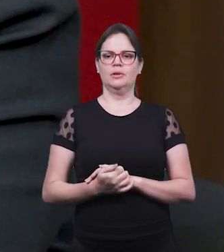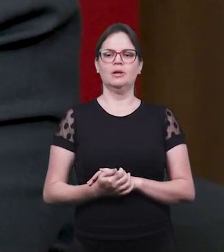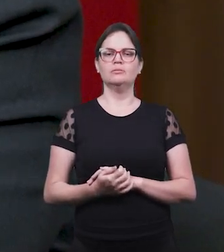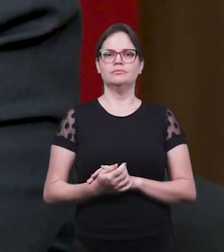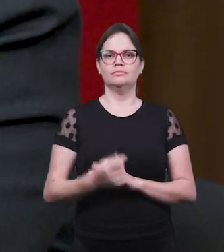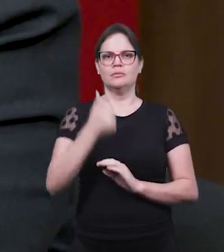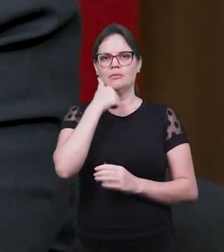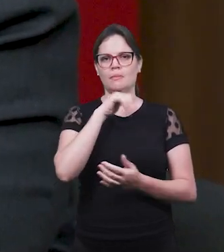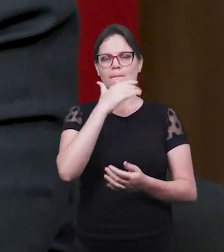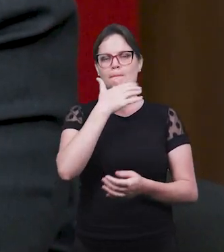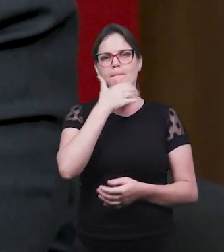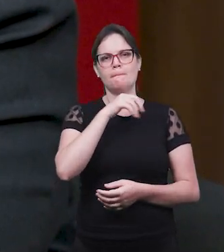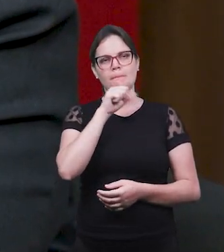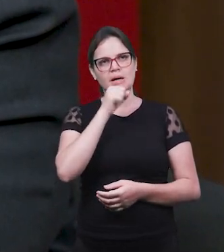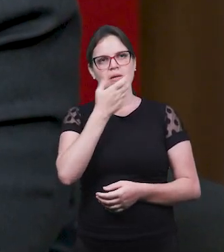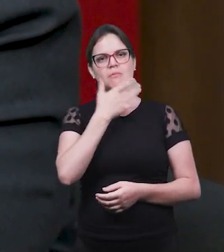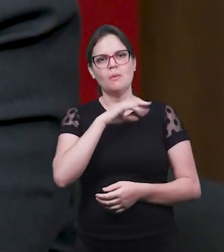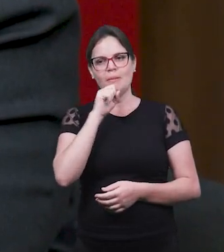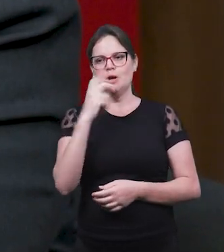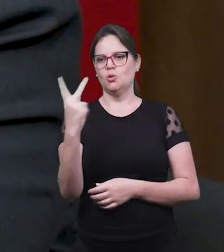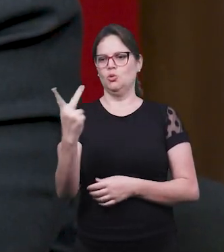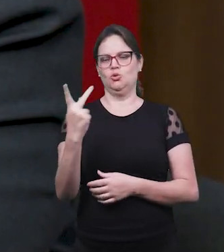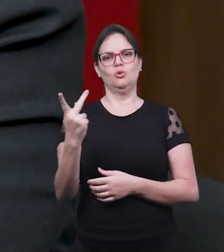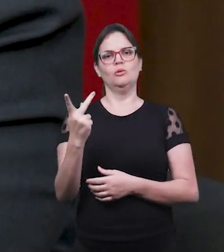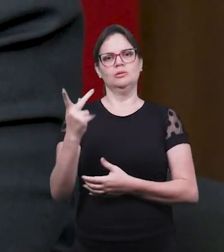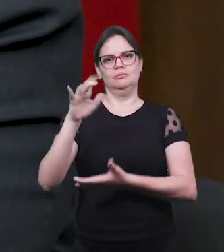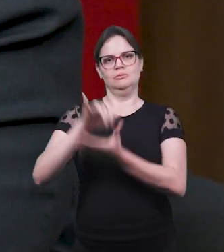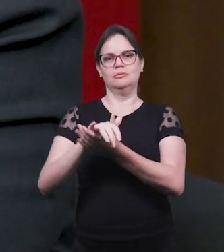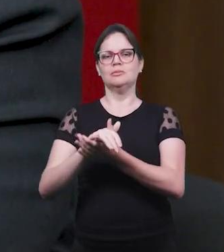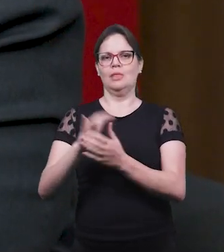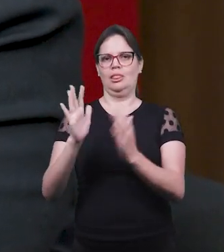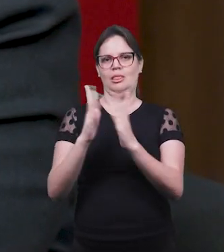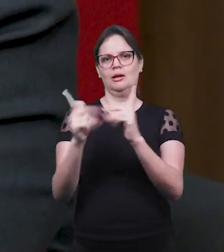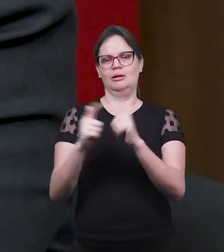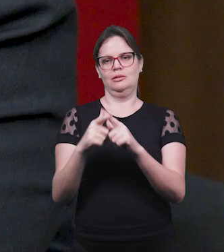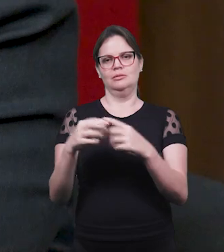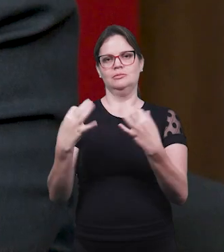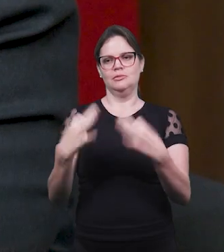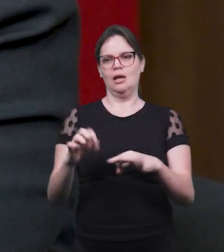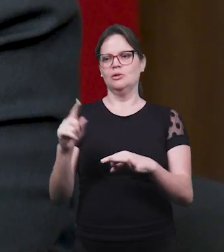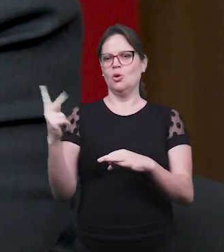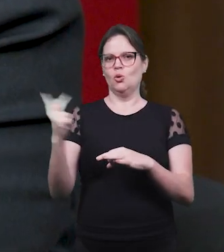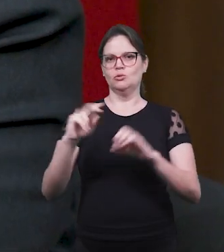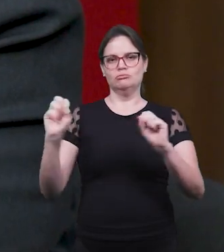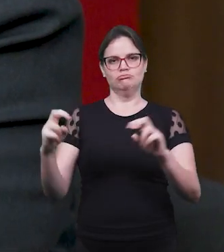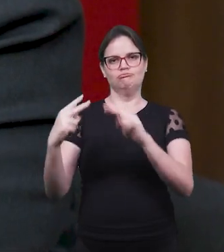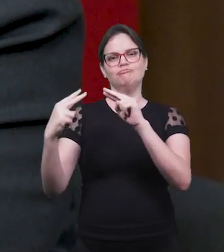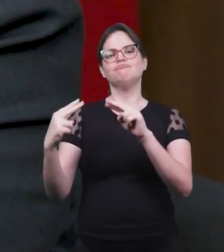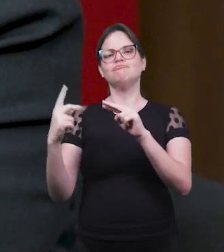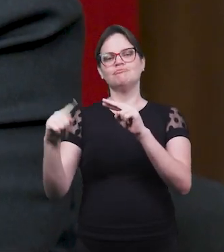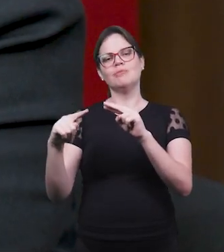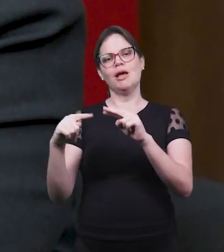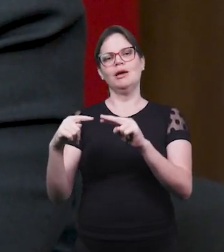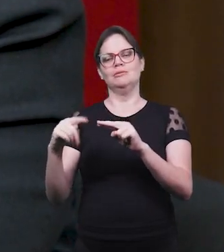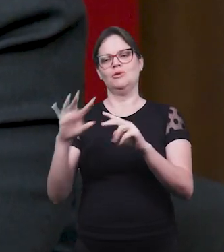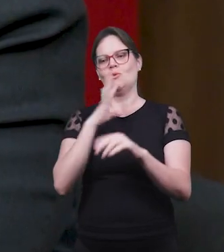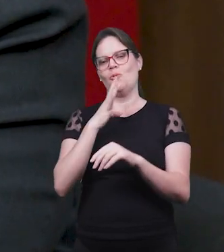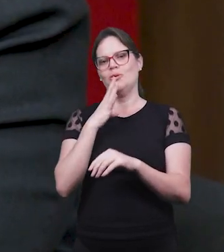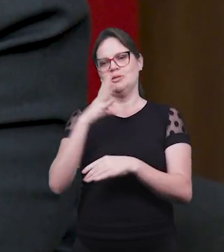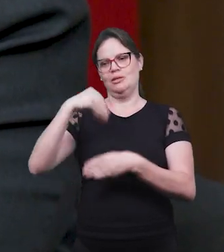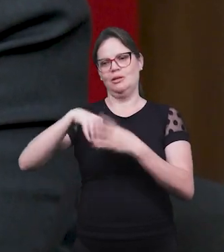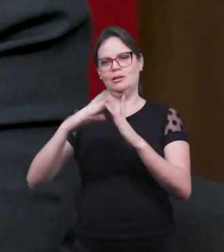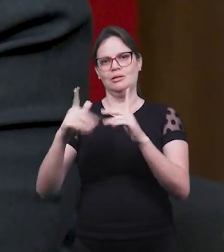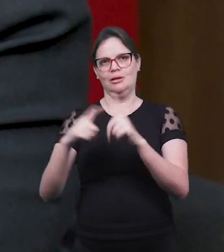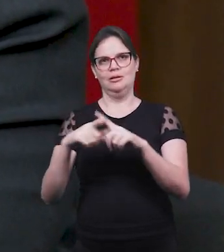conheceram dentro do Evangelho, meu pai e minha mãe se conheceram dentro do Evangelho, da experiência que eles viviam naquela época, se casaram